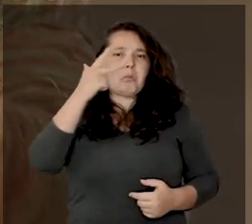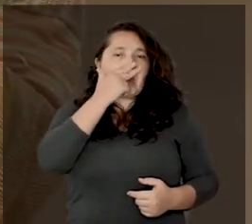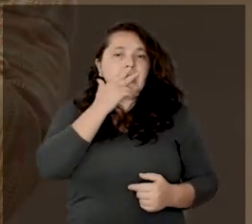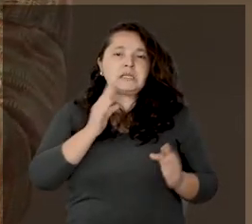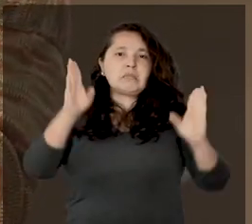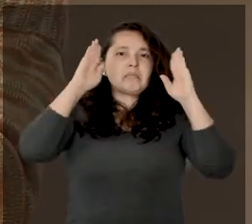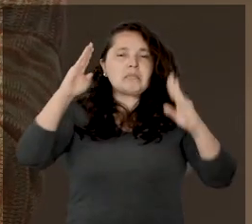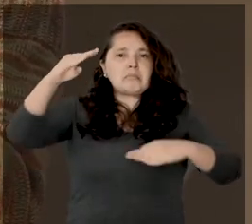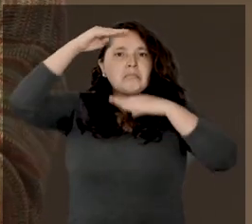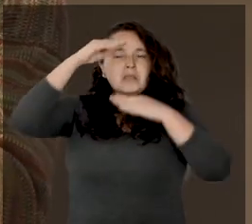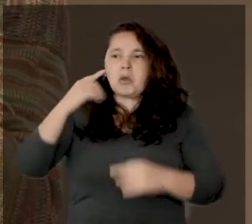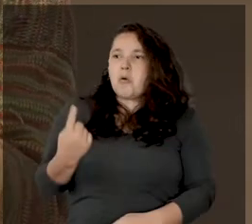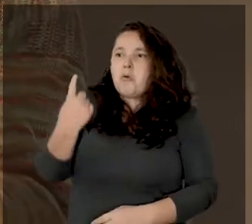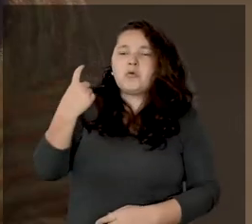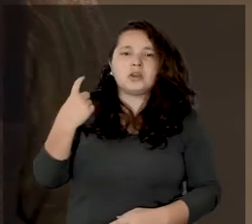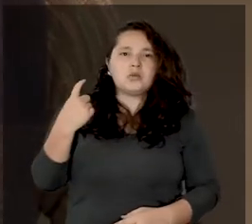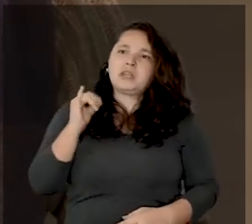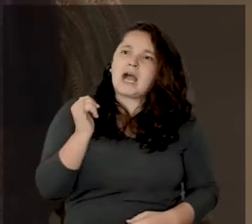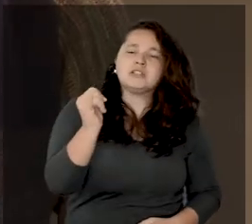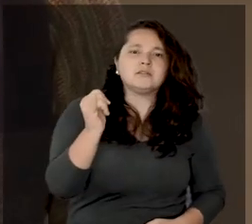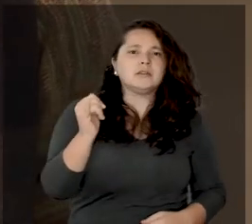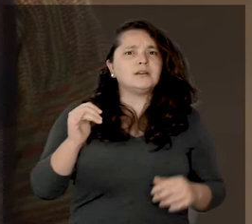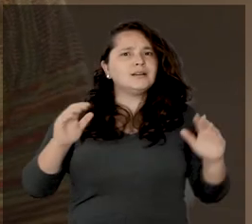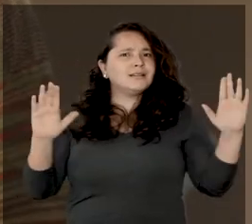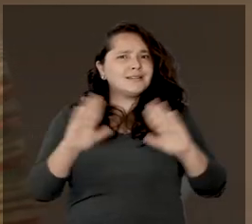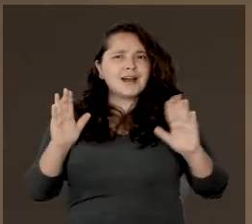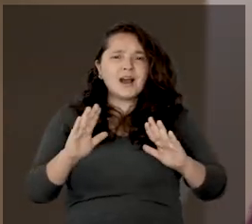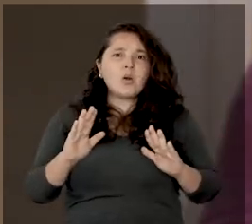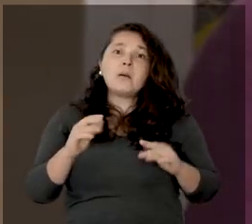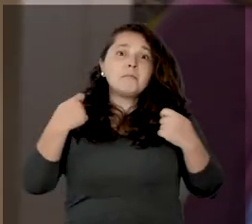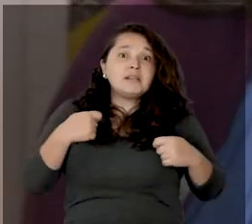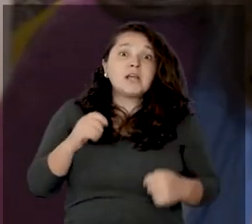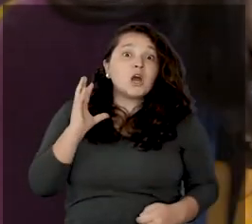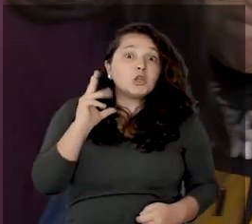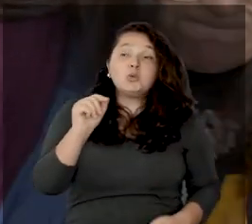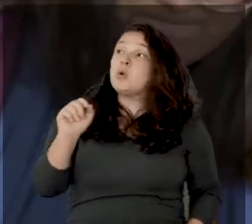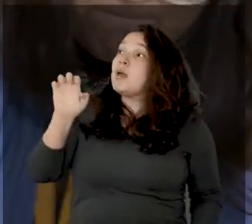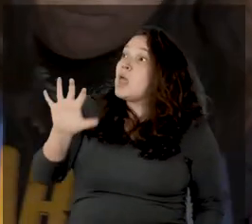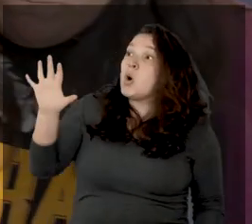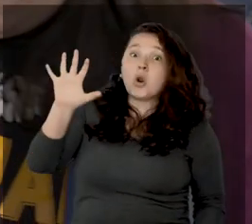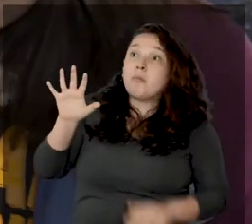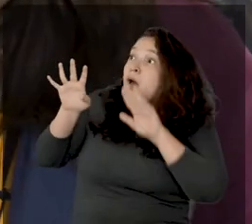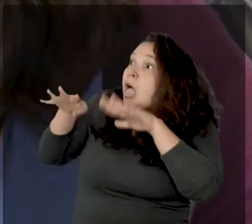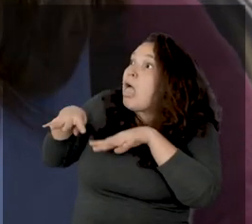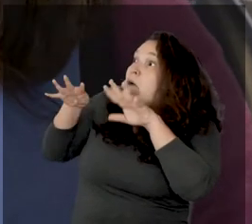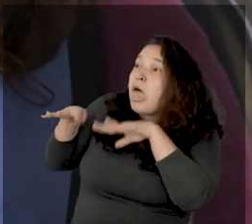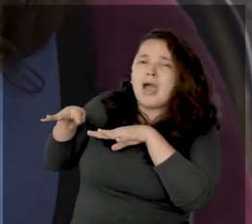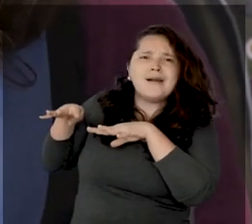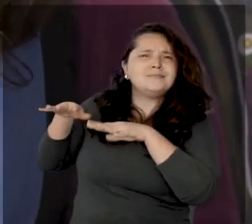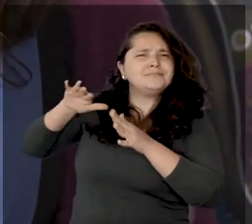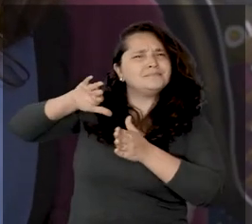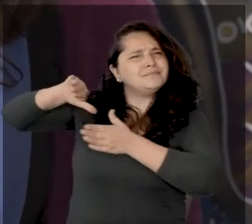da... Tudo tem que ser referenciado pela Europa, né, a velha Europa e tal. Eu gosto, assim, desses malabarismos e